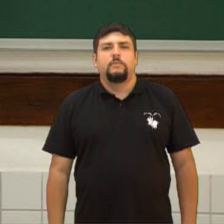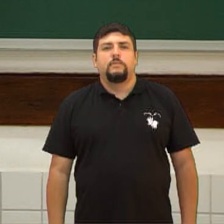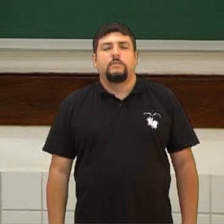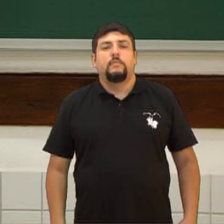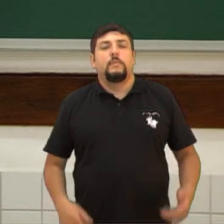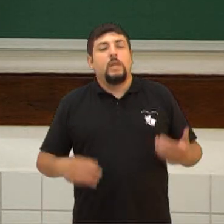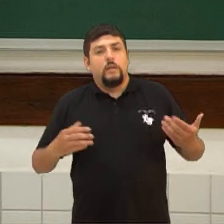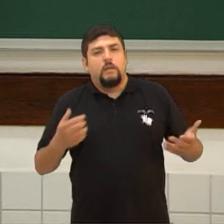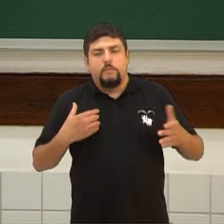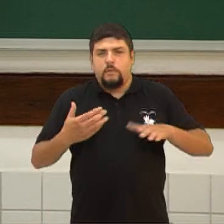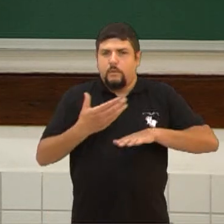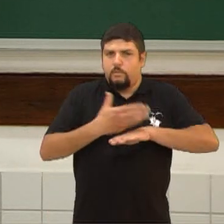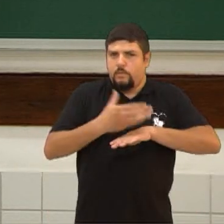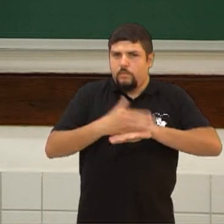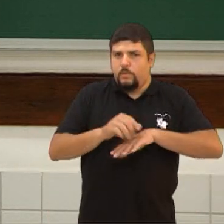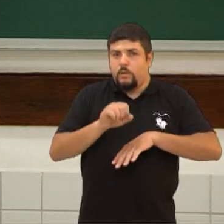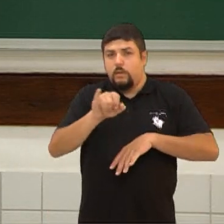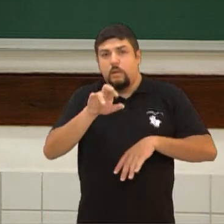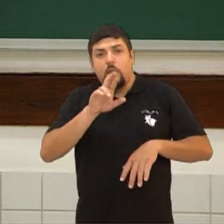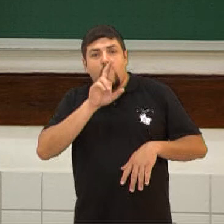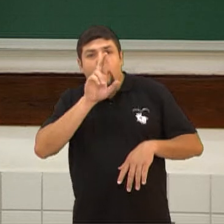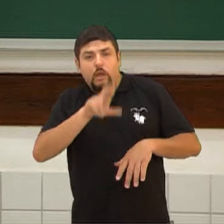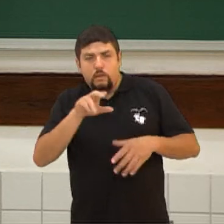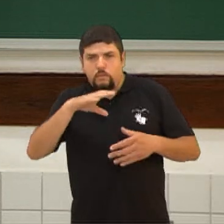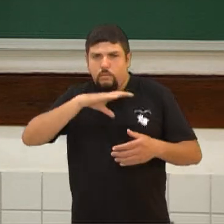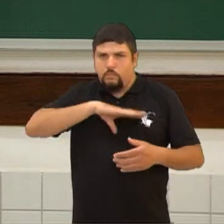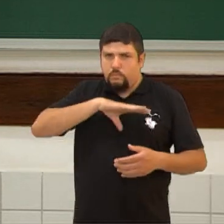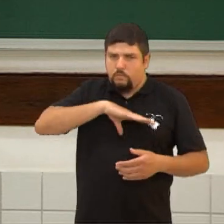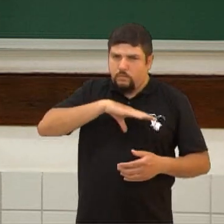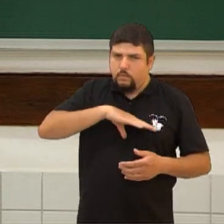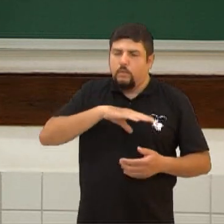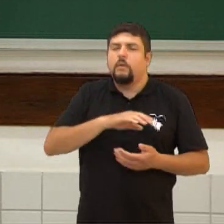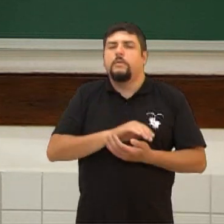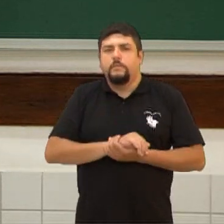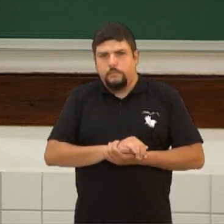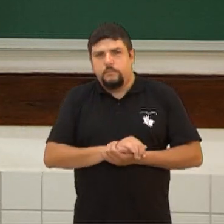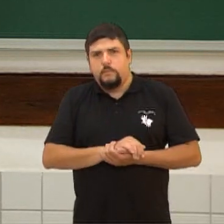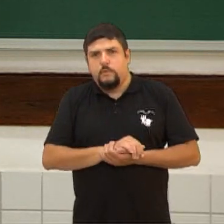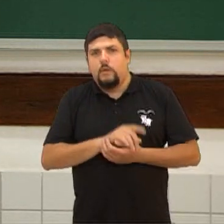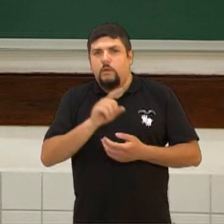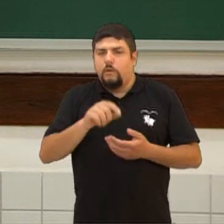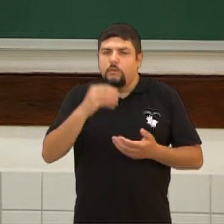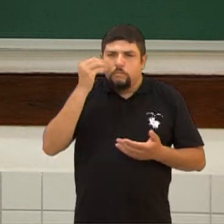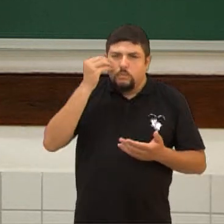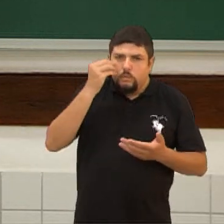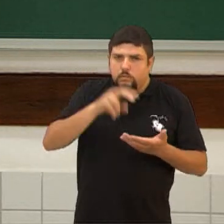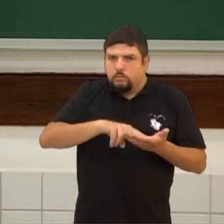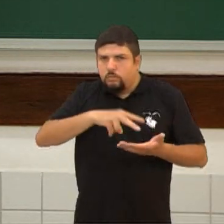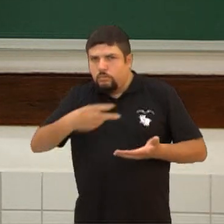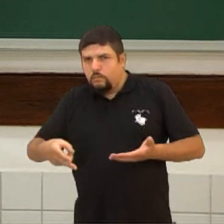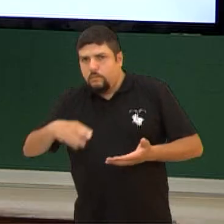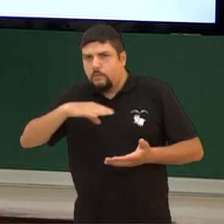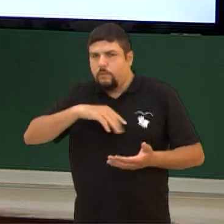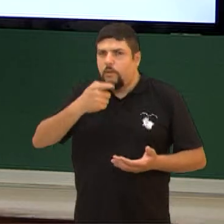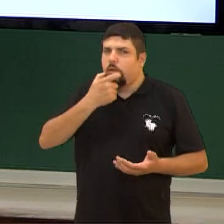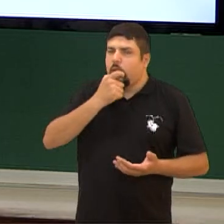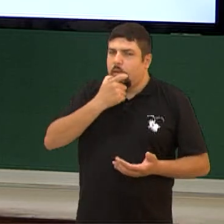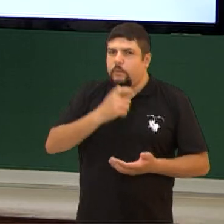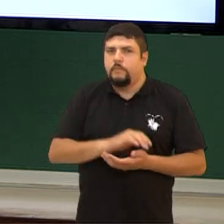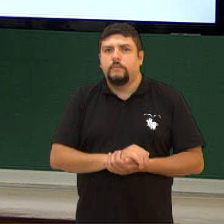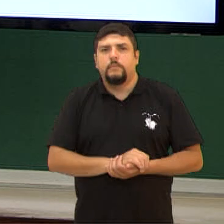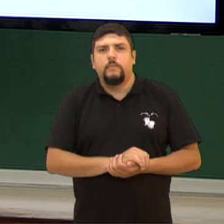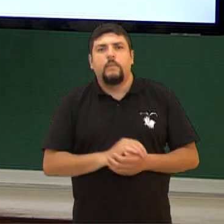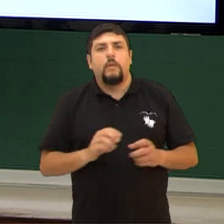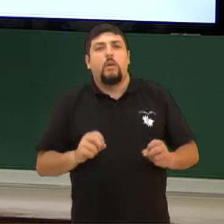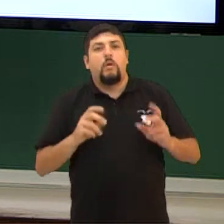para praticar, se você deu a resposta em português, aquilo que a gente já falou, passa para o inglês depois, ok? Beleza, pessoal,